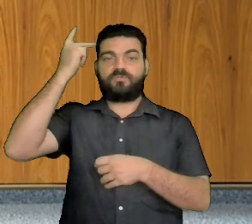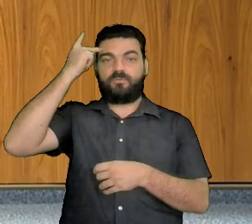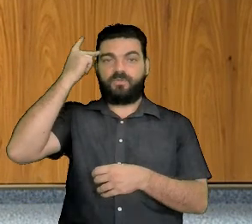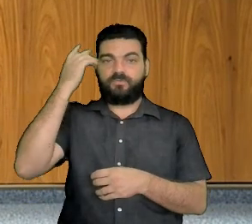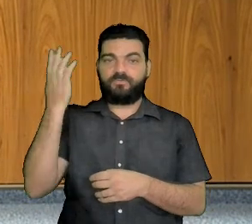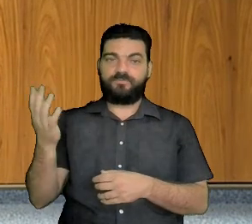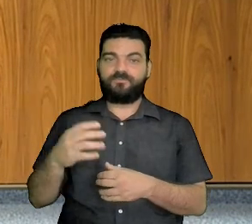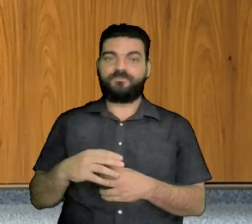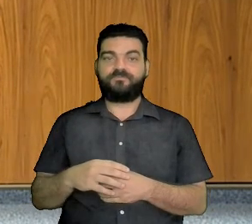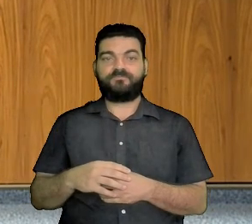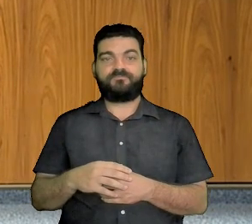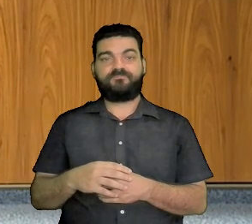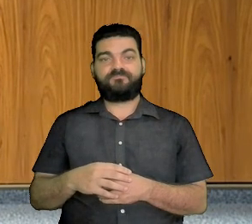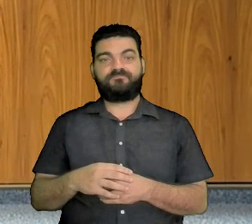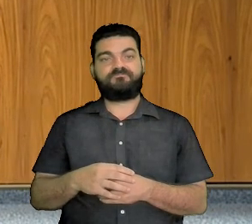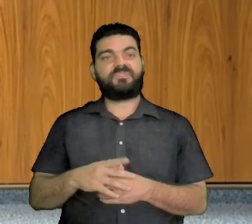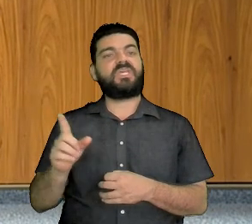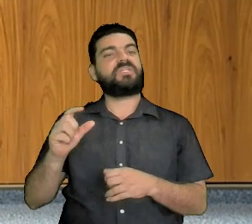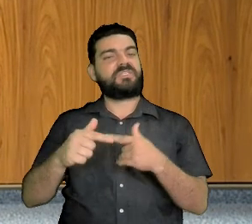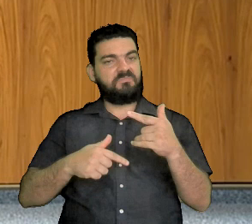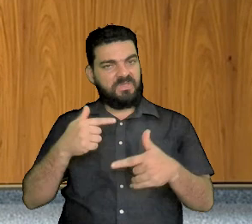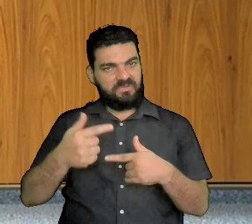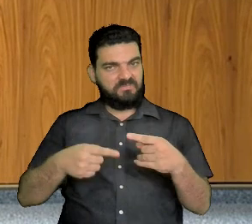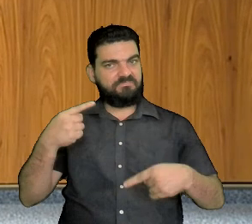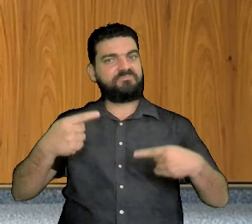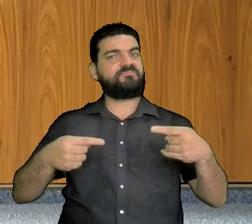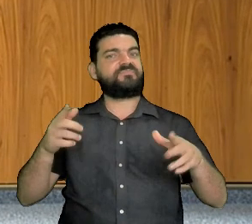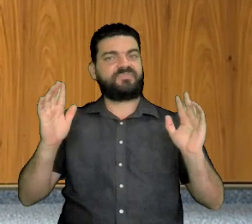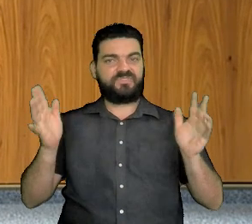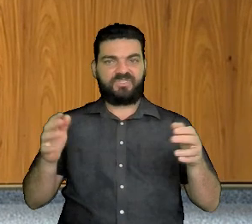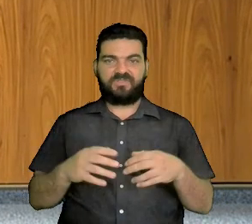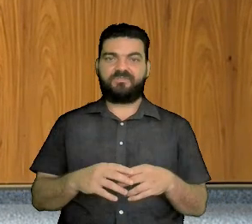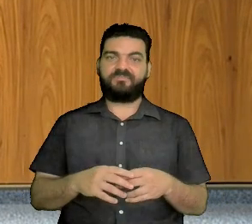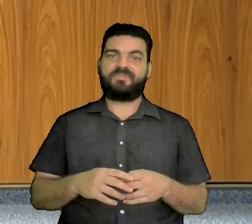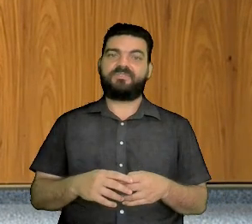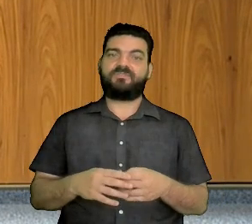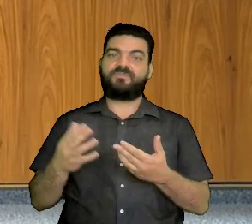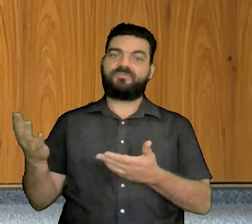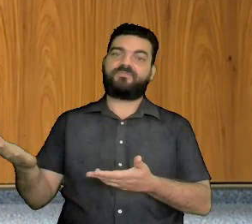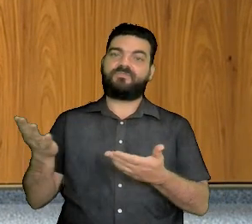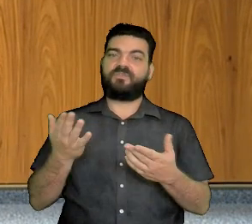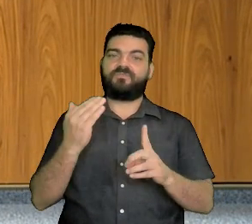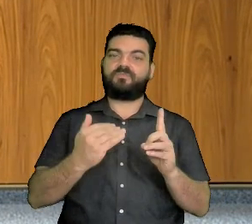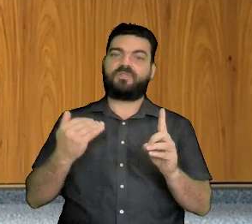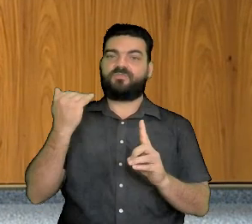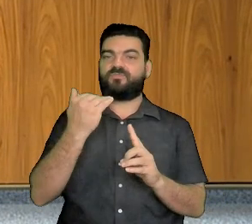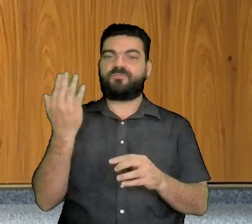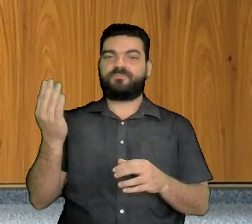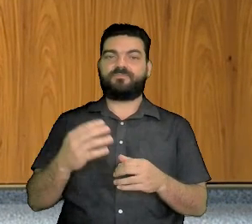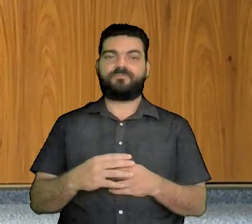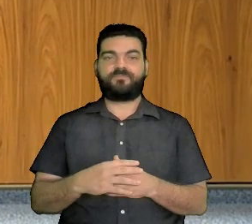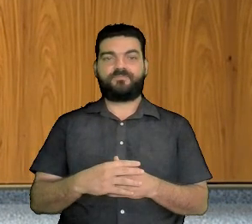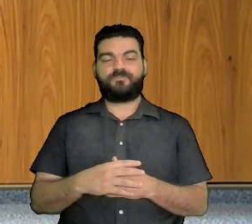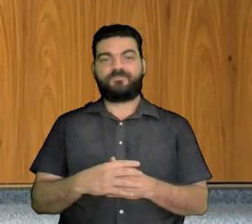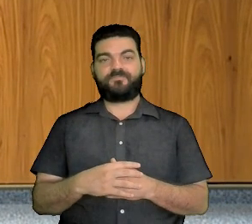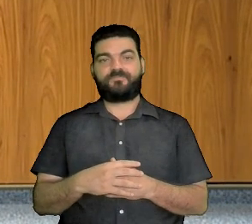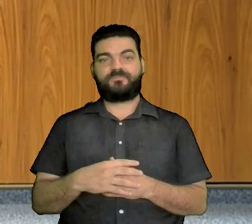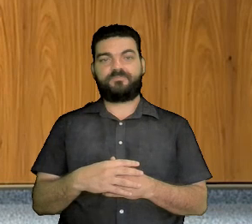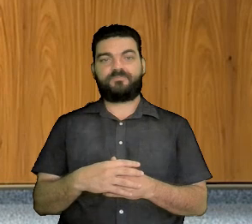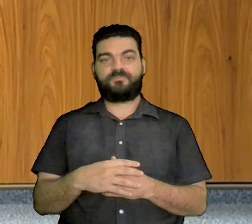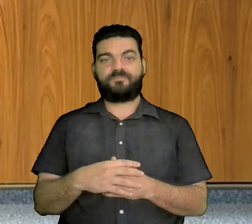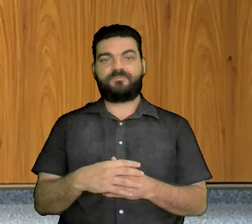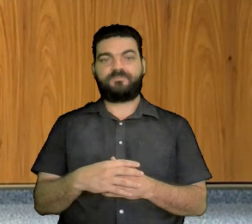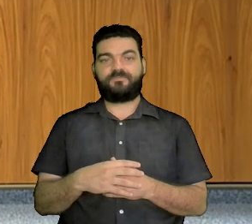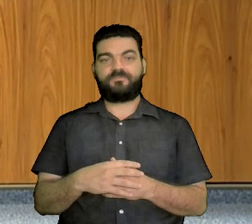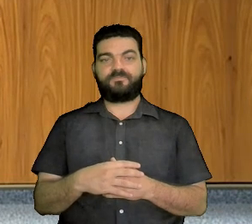de tudo, procurador do Estado de São Paulo, onde, com certeza, se debateu com muitas dessas questões. Então, passo a palavra ao